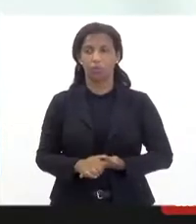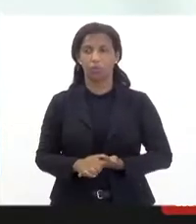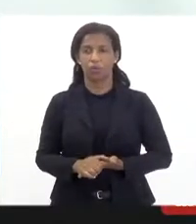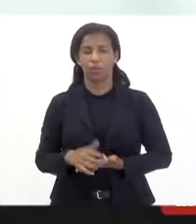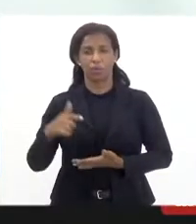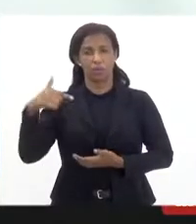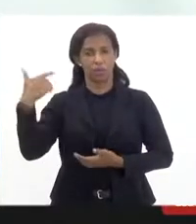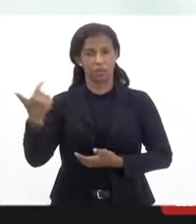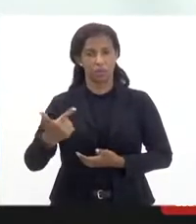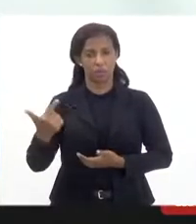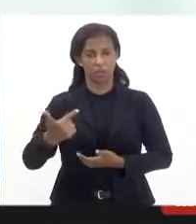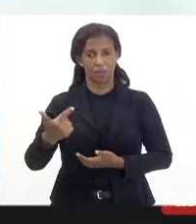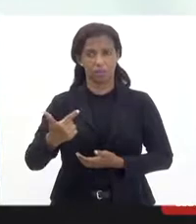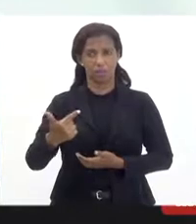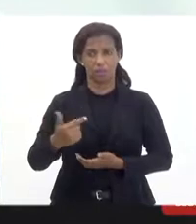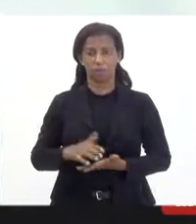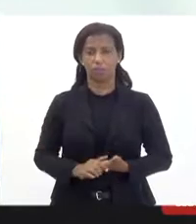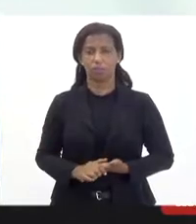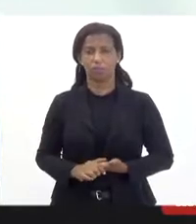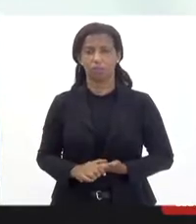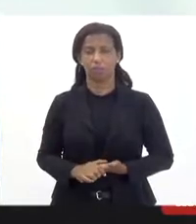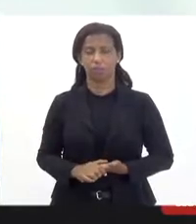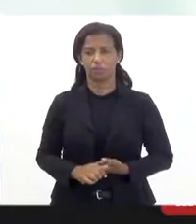segundo o ouvido,